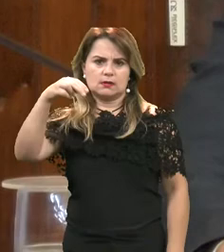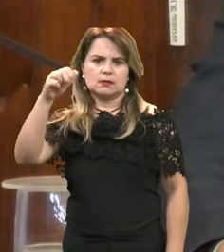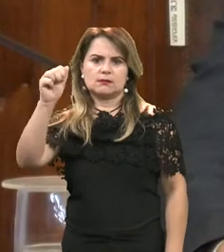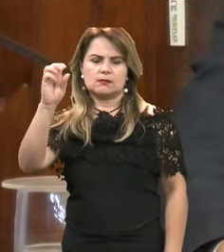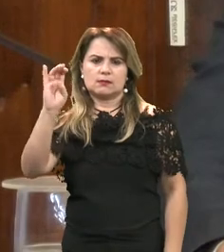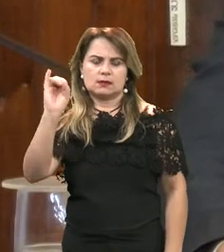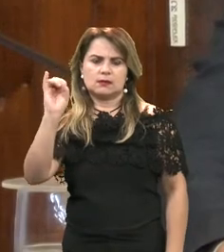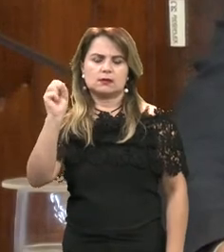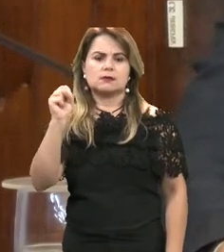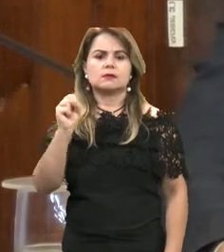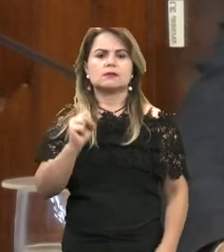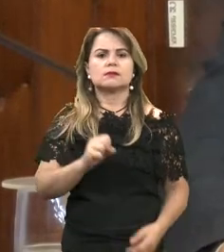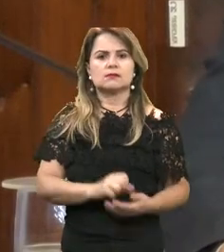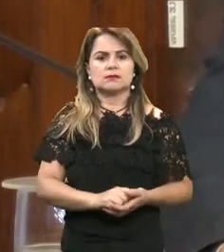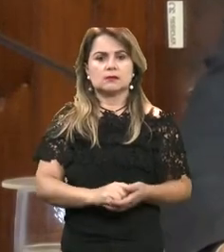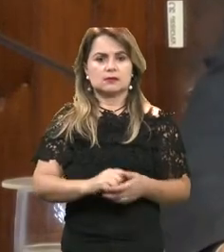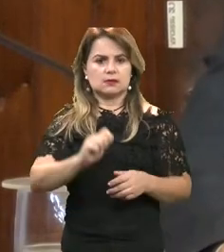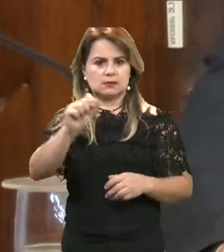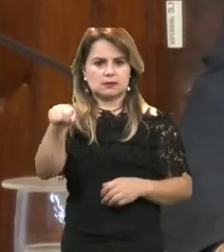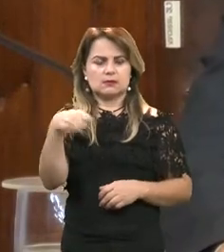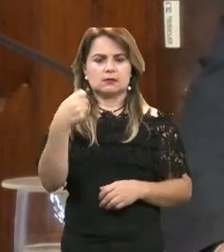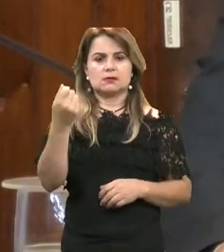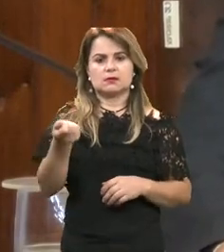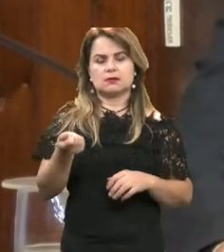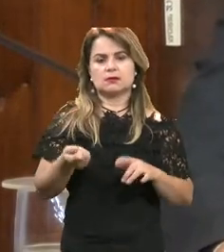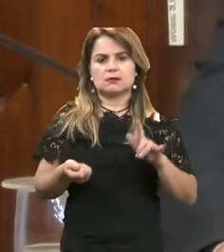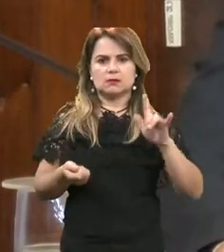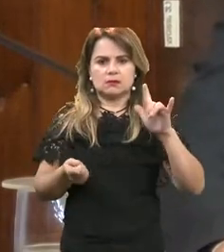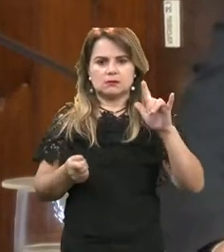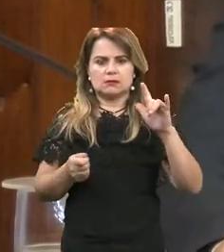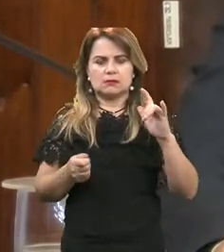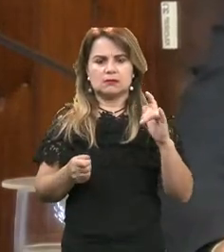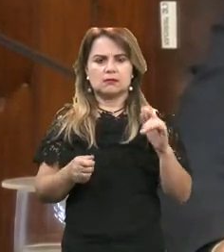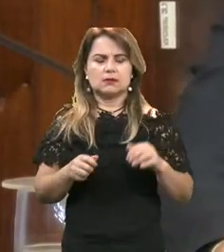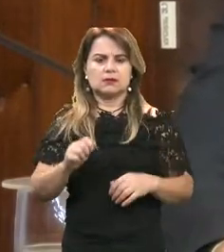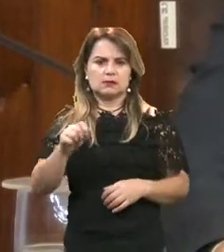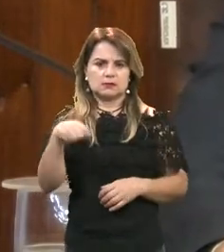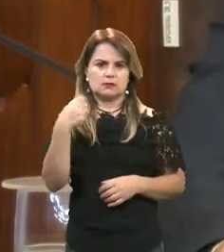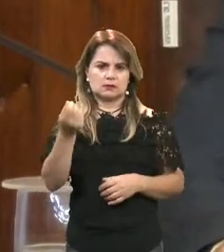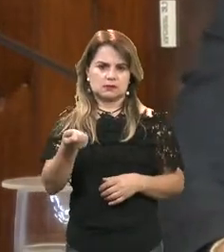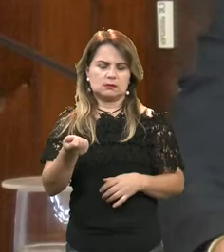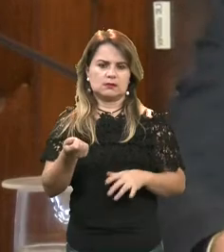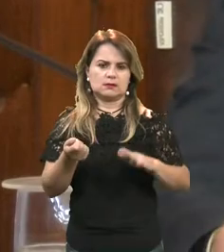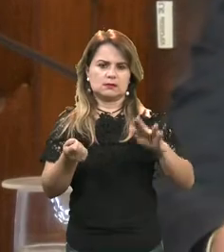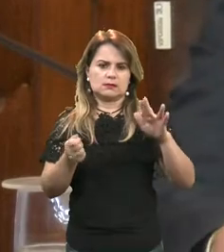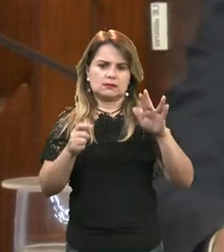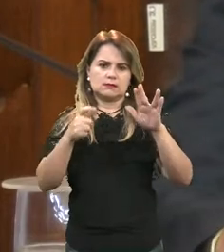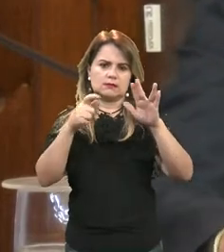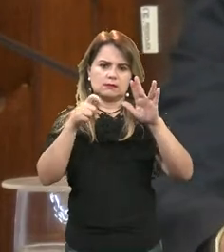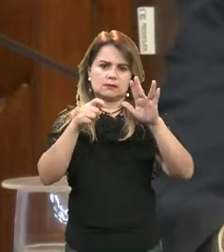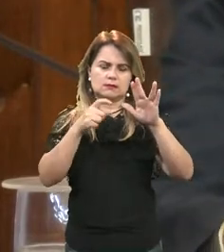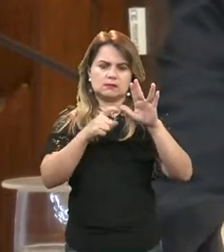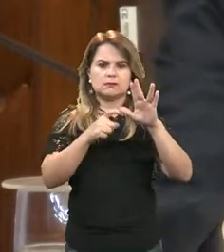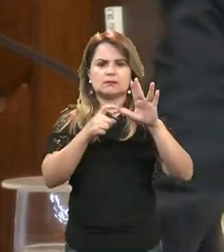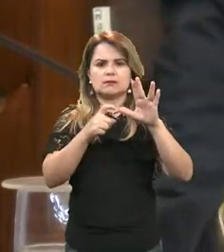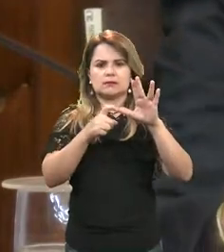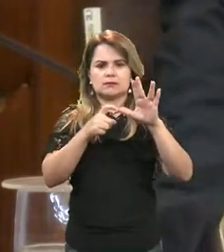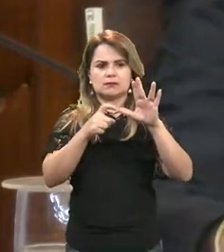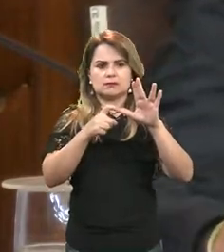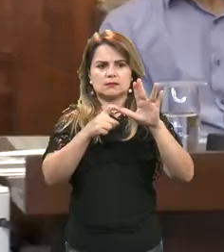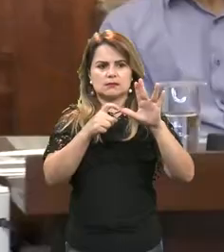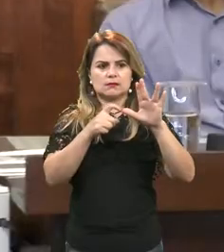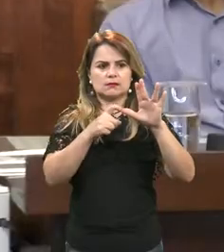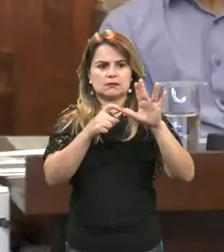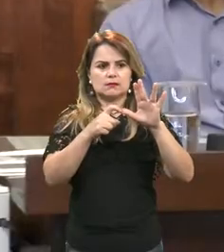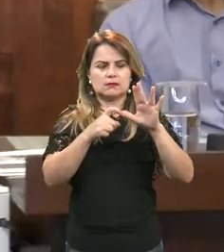da Letícia, paciente em uso de cannabis medicinal, para que também tome assento a essa